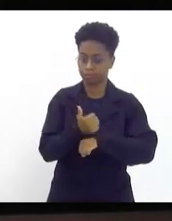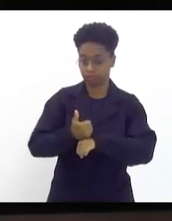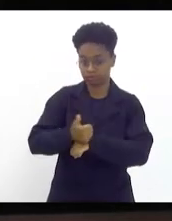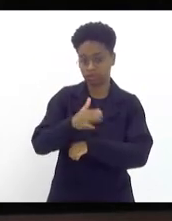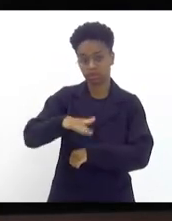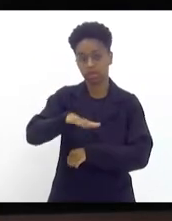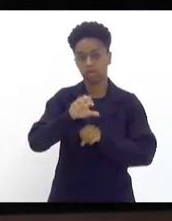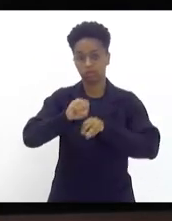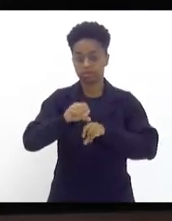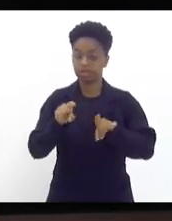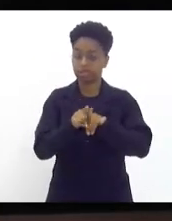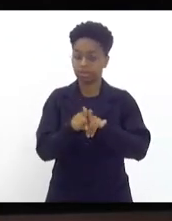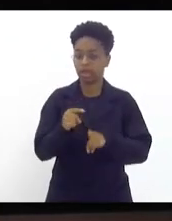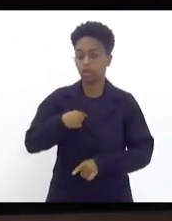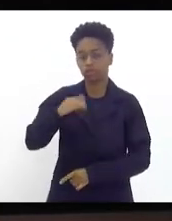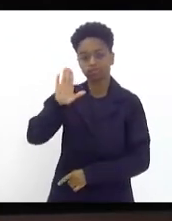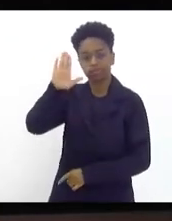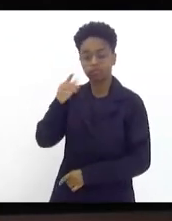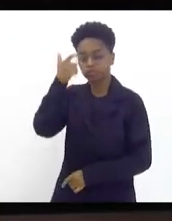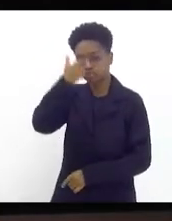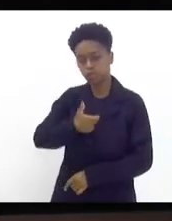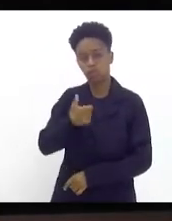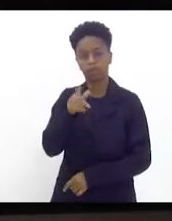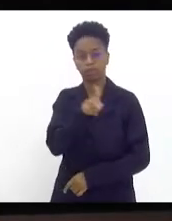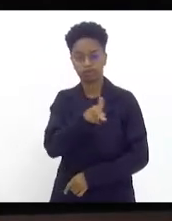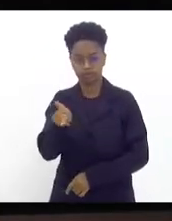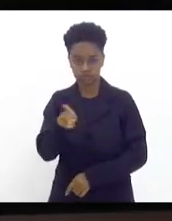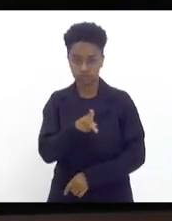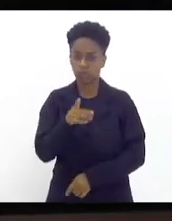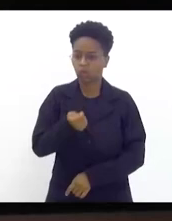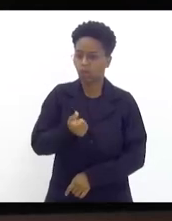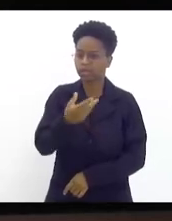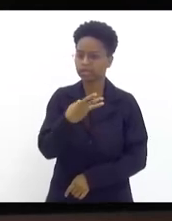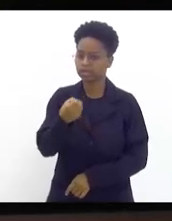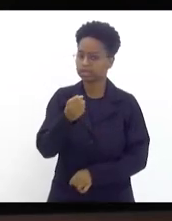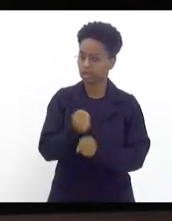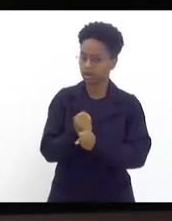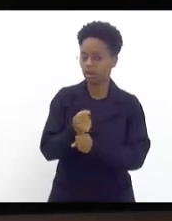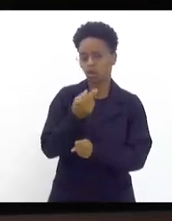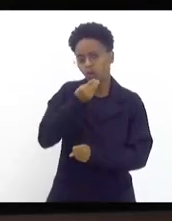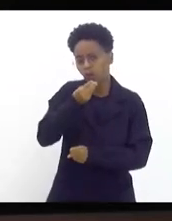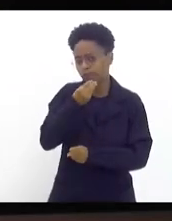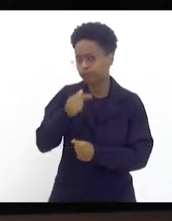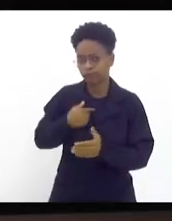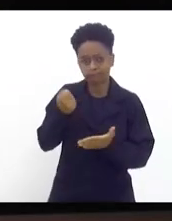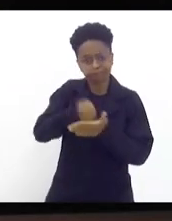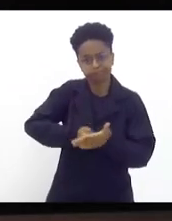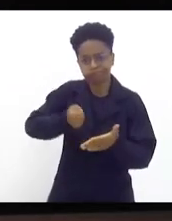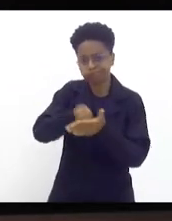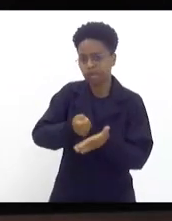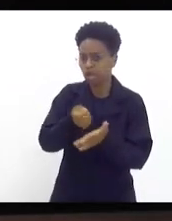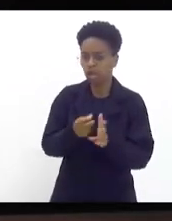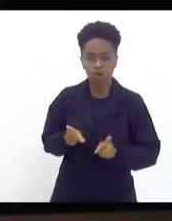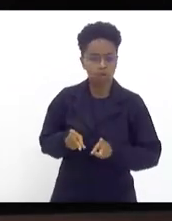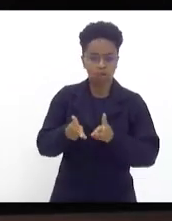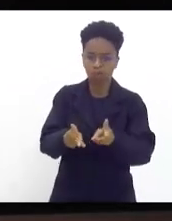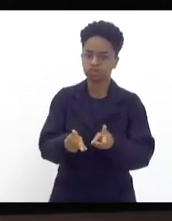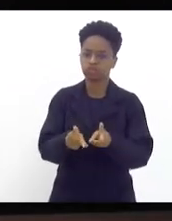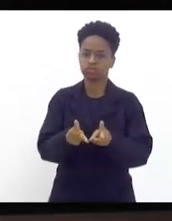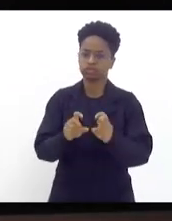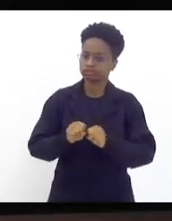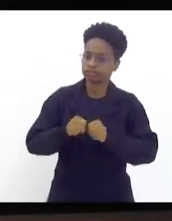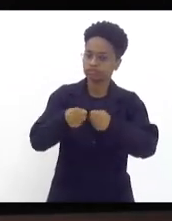e o meu mandato como professora que sou há quase 30 anos obviamente segue muito à disposição dessa categoria